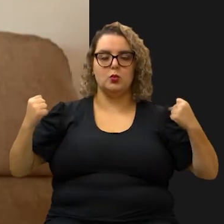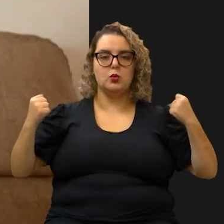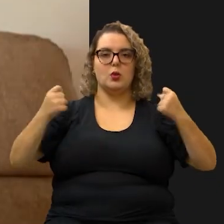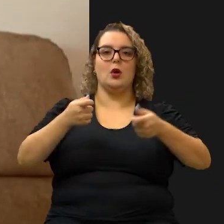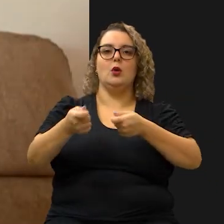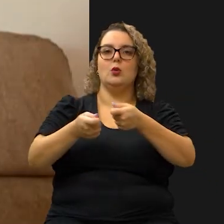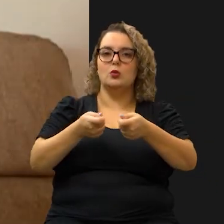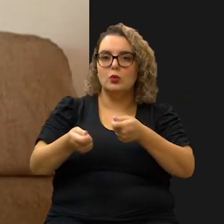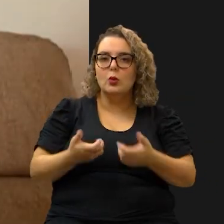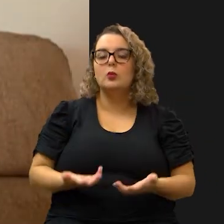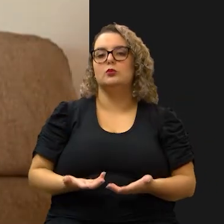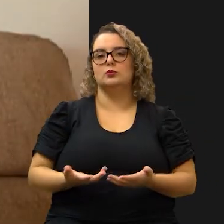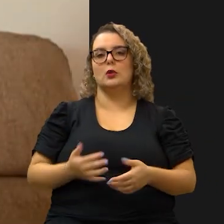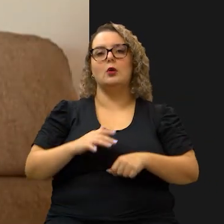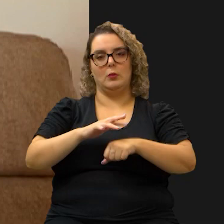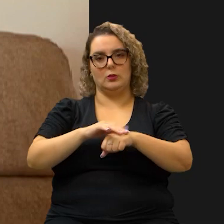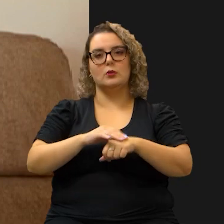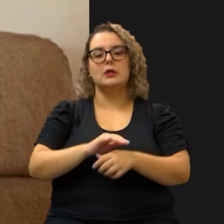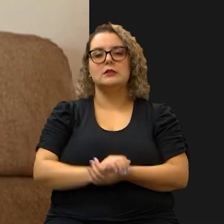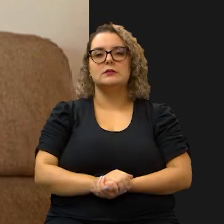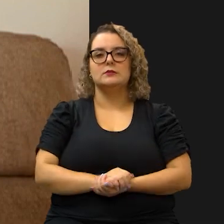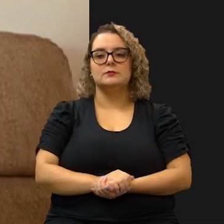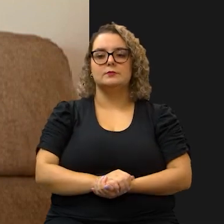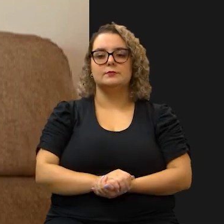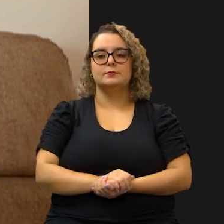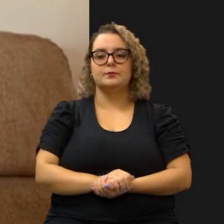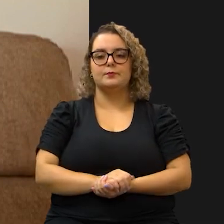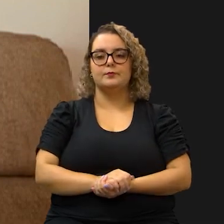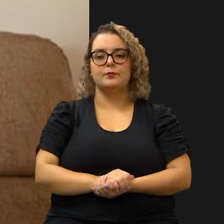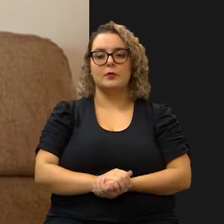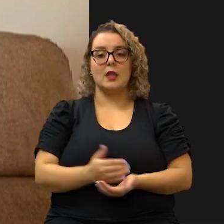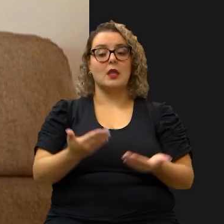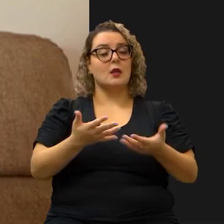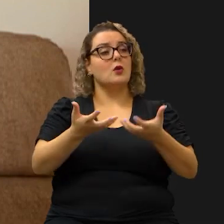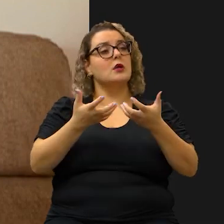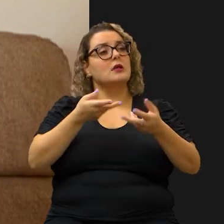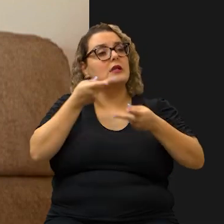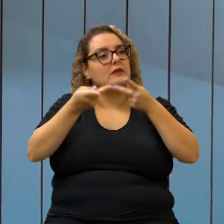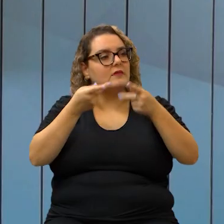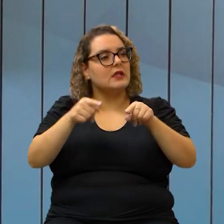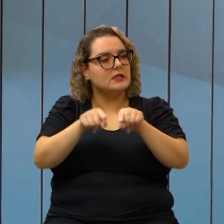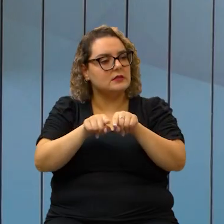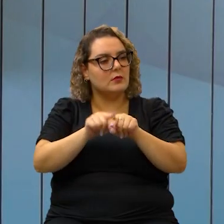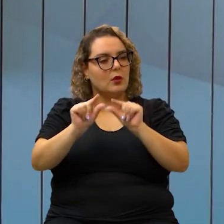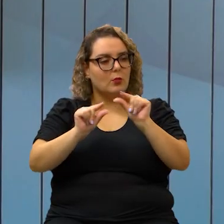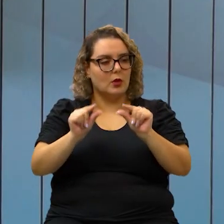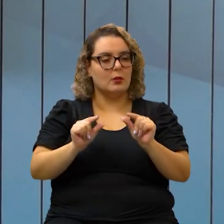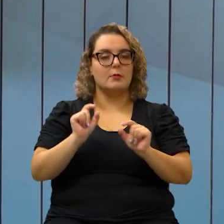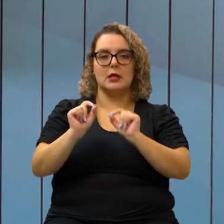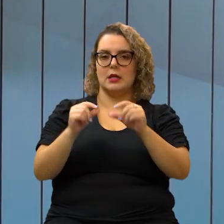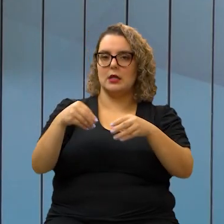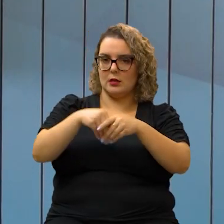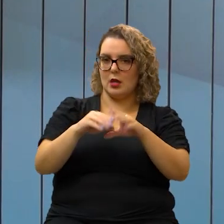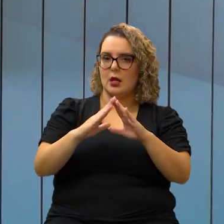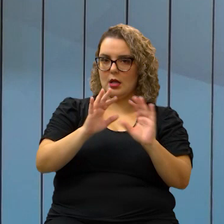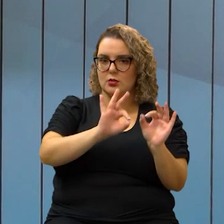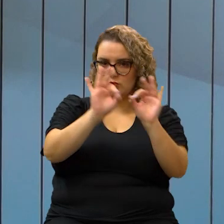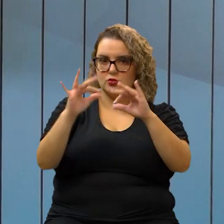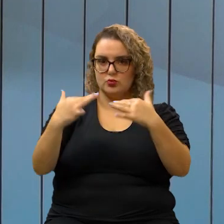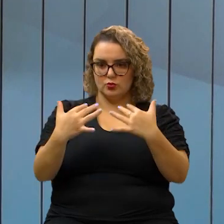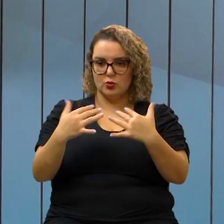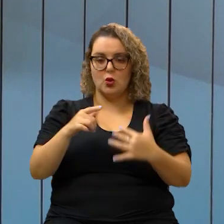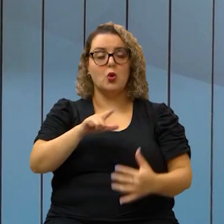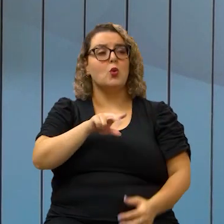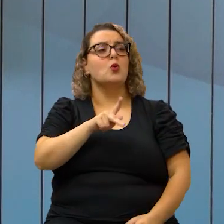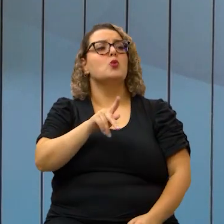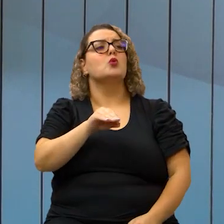de atividade física acabam controlando e muito a doença. E agora eu queria que você falasse também um pouquinho, para quem